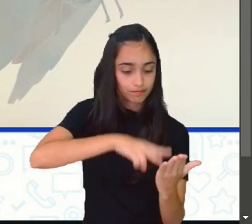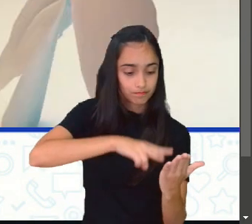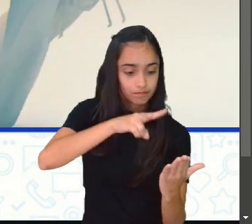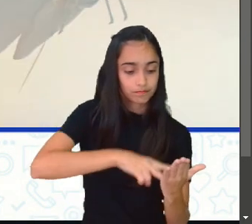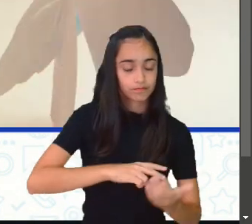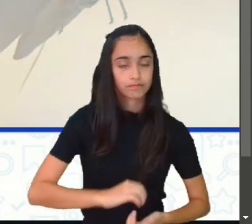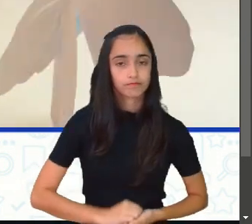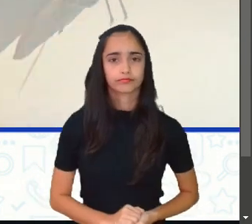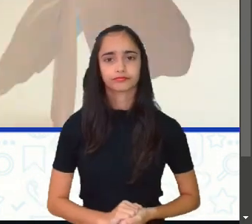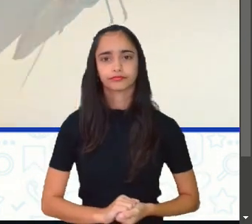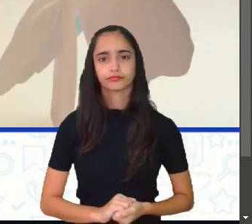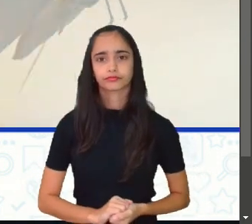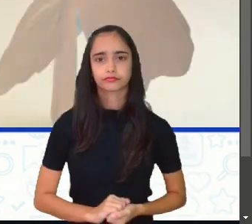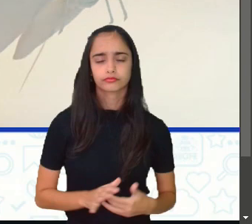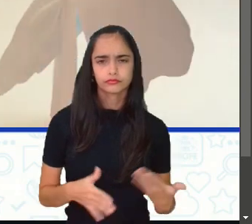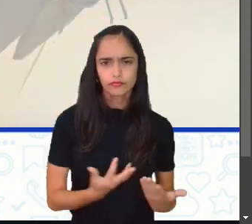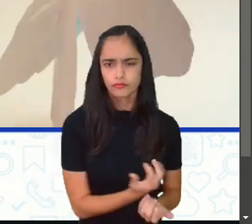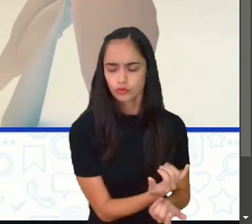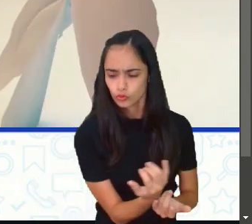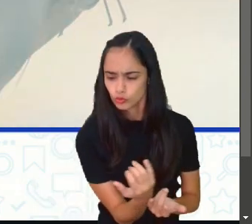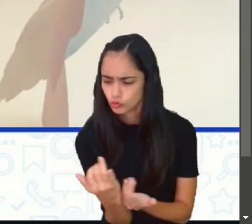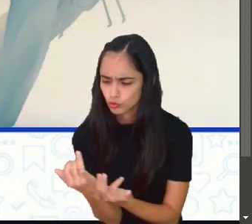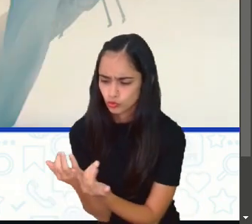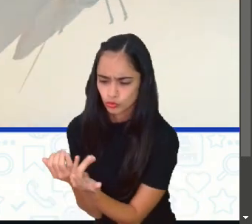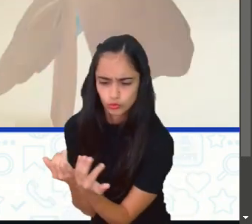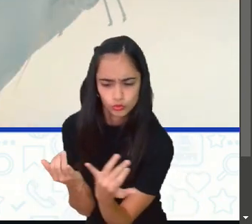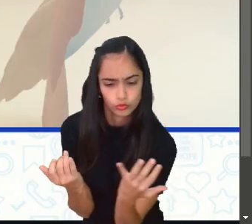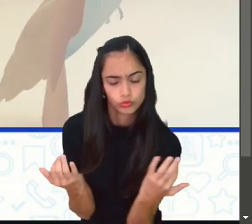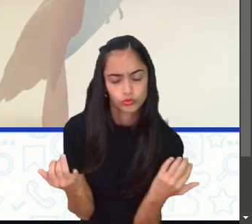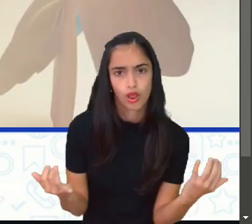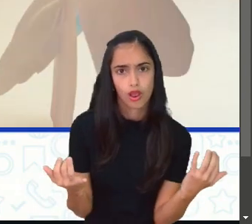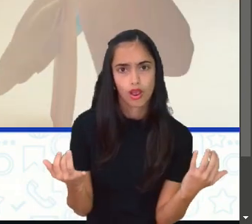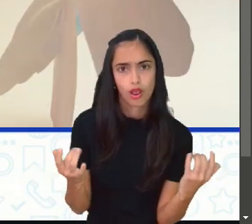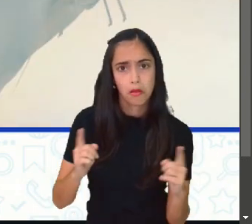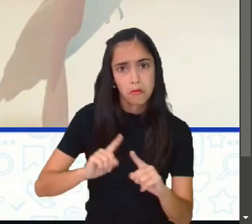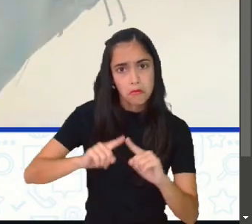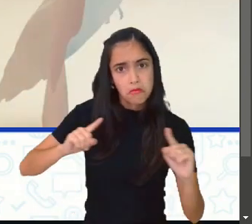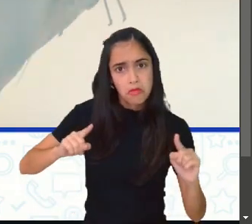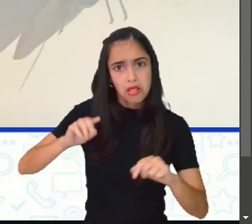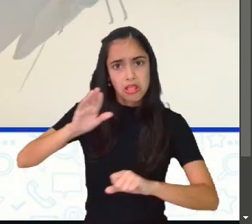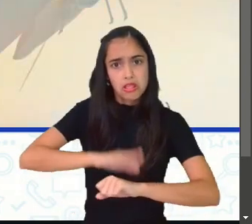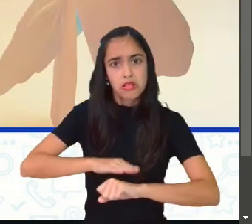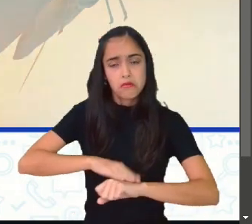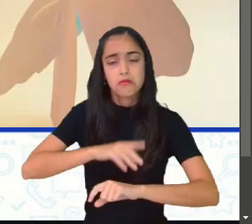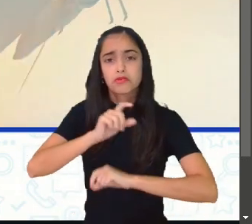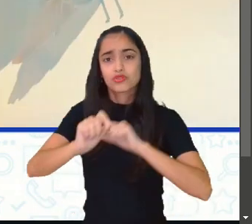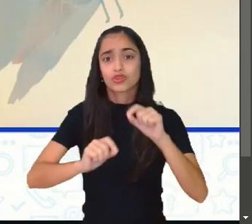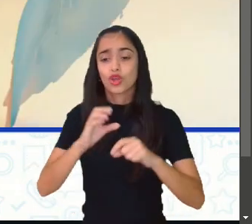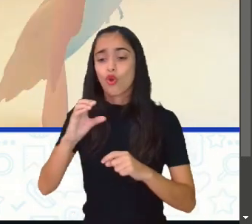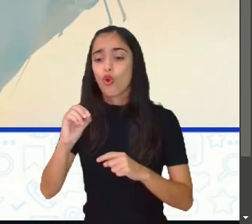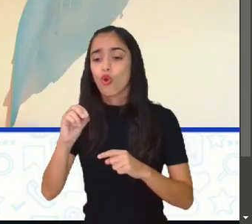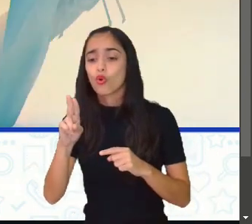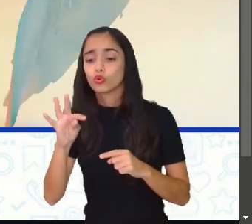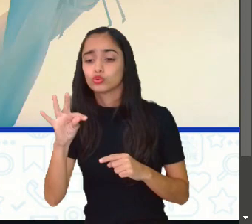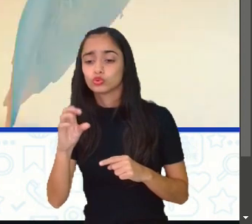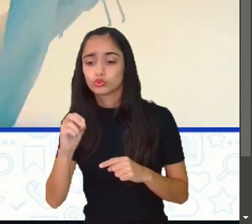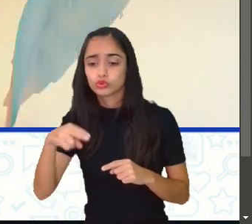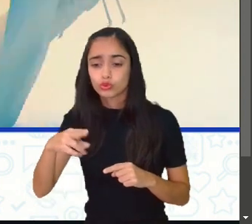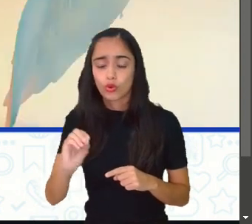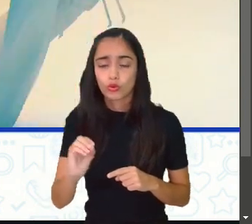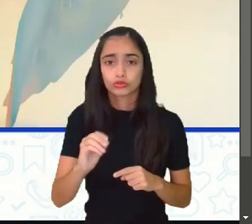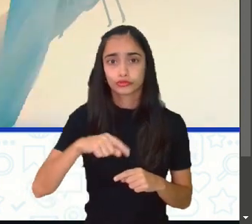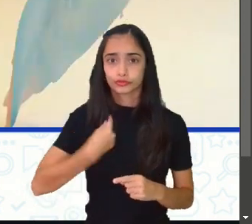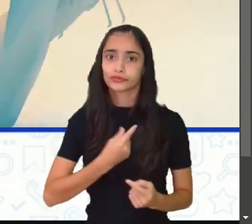Talvez nos campos, quando a colheita estivesse madura, mas era outono. E aqui a gente tem a marcação temporal da estação do